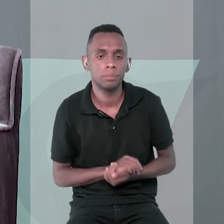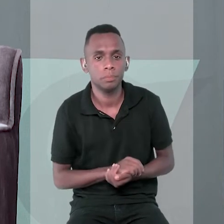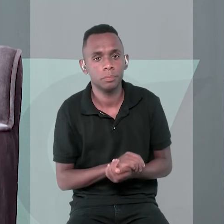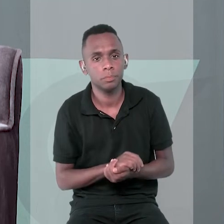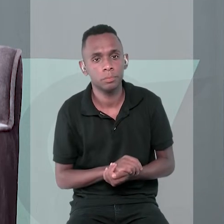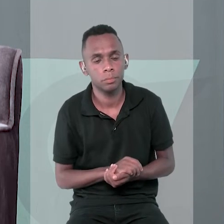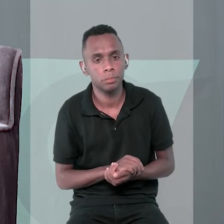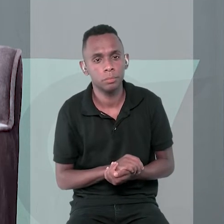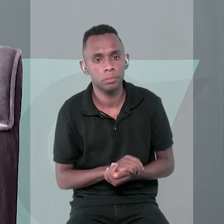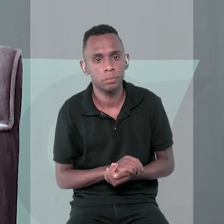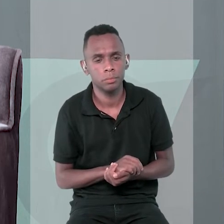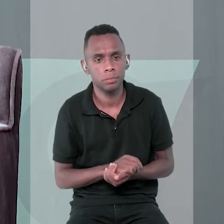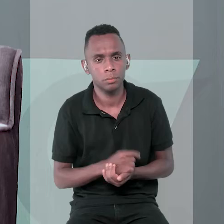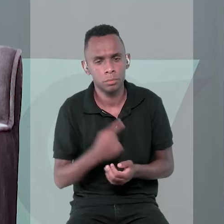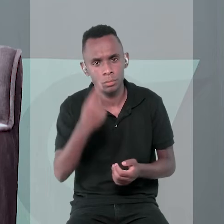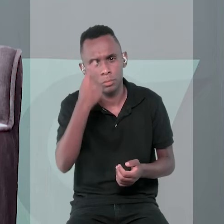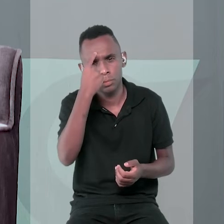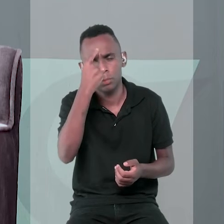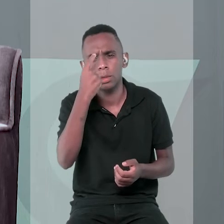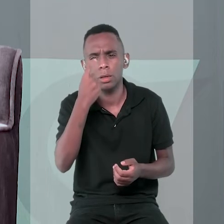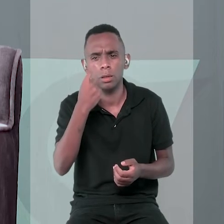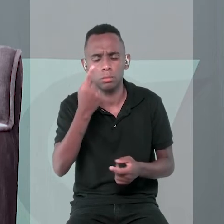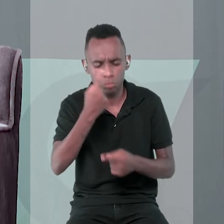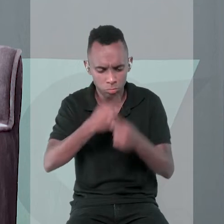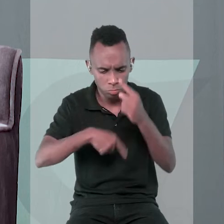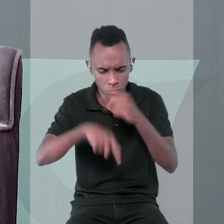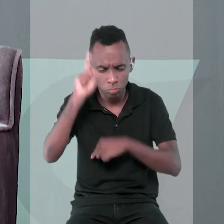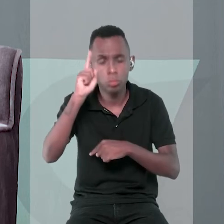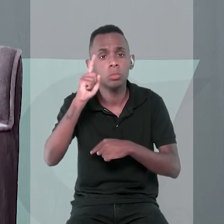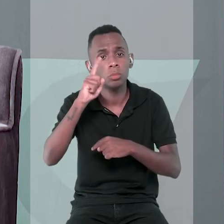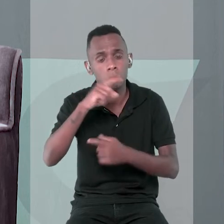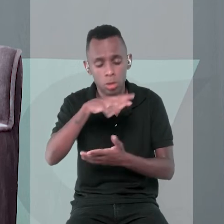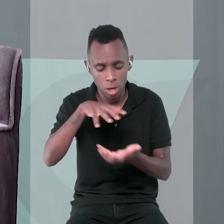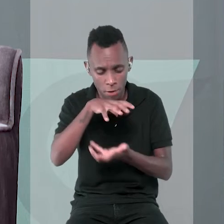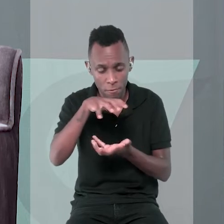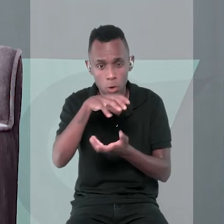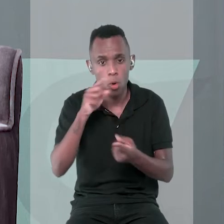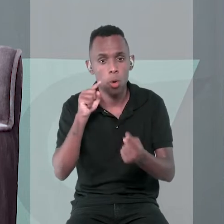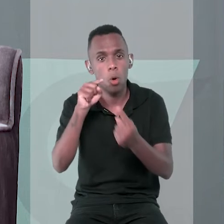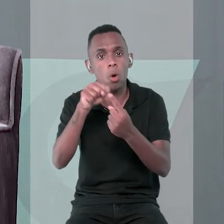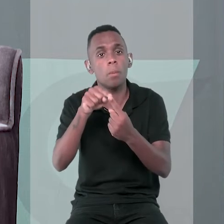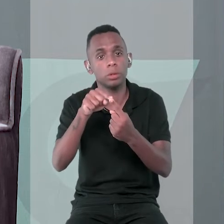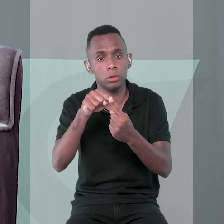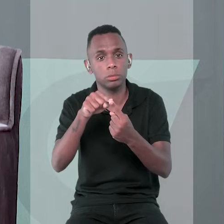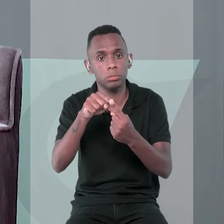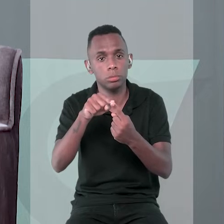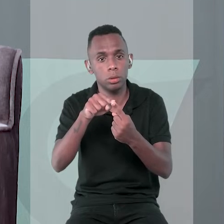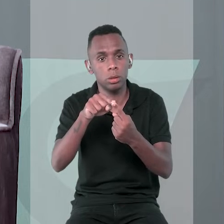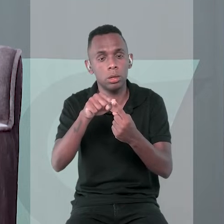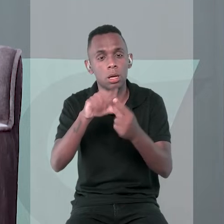a ideia de revolução só pode ser utilizada quando o objetivo for